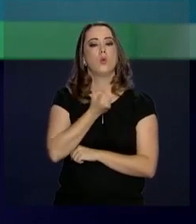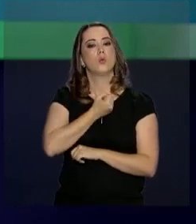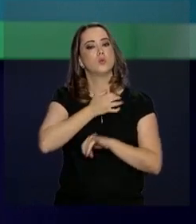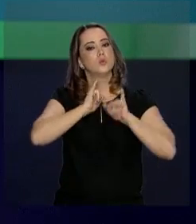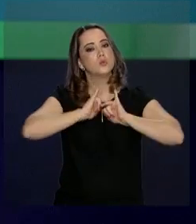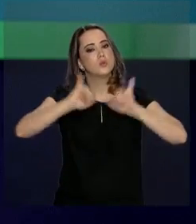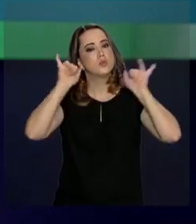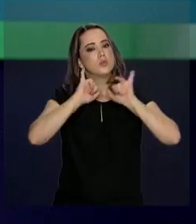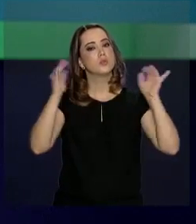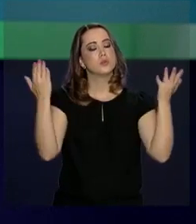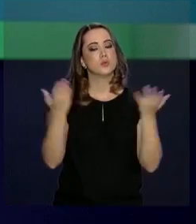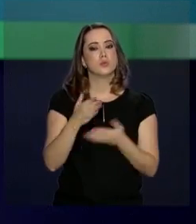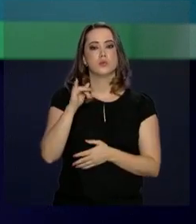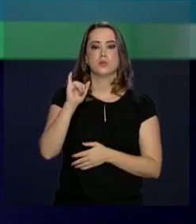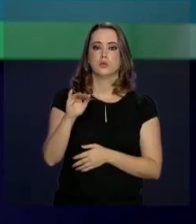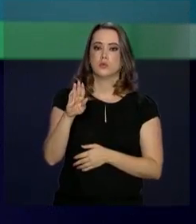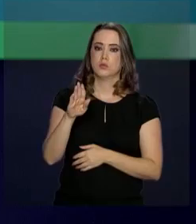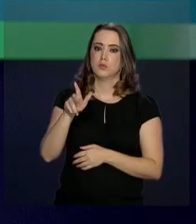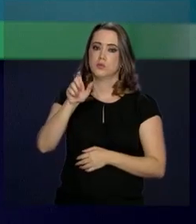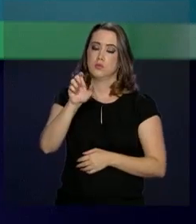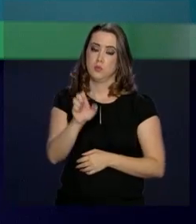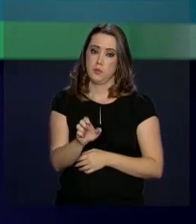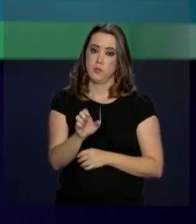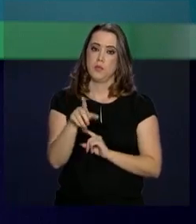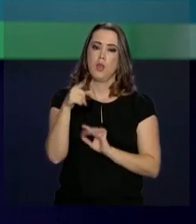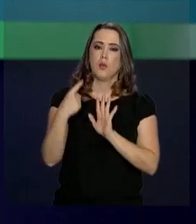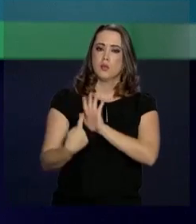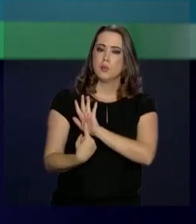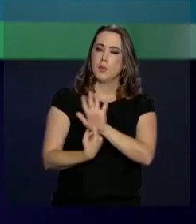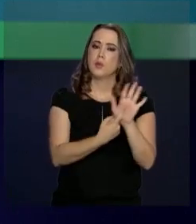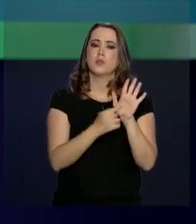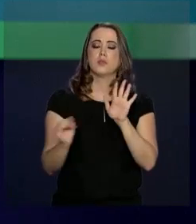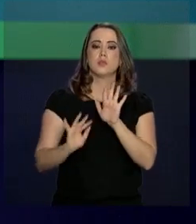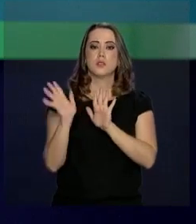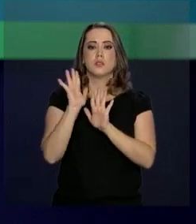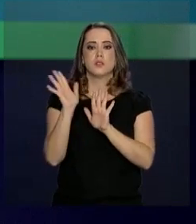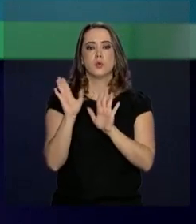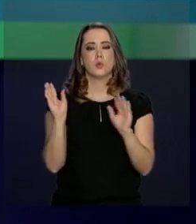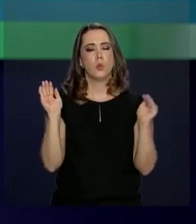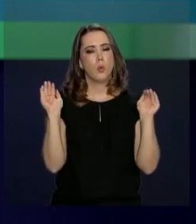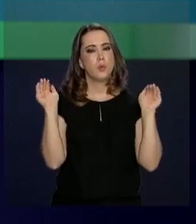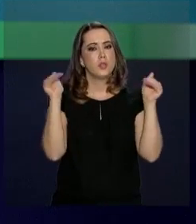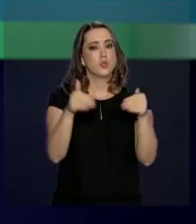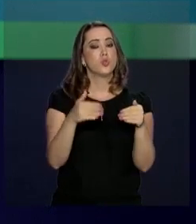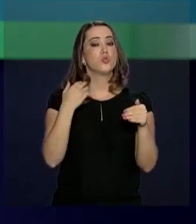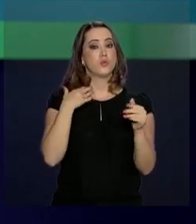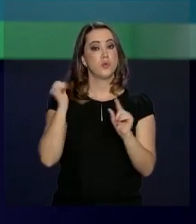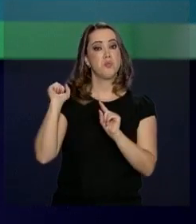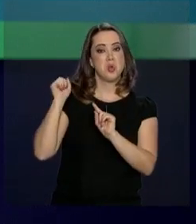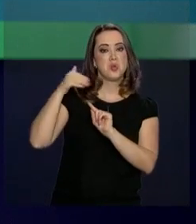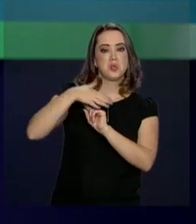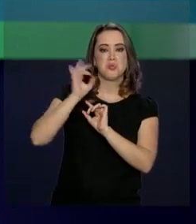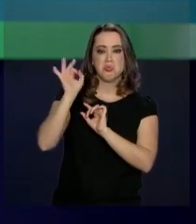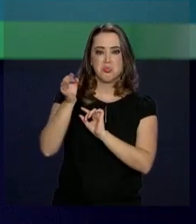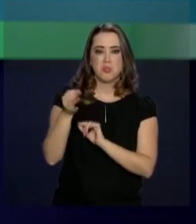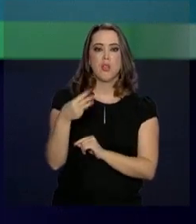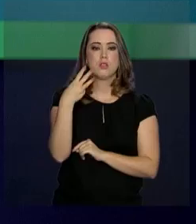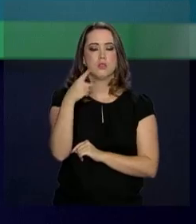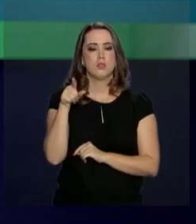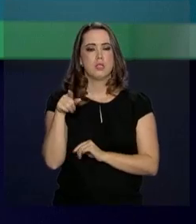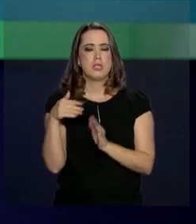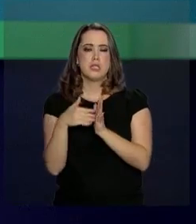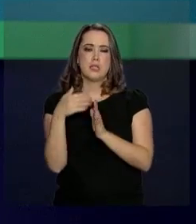3,75%. Os dados foram divulgados hoje pelo IBGE e mostram que a inflação ficou dentro da meta do Banco Central, que era de